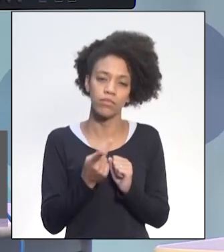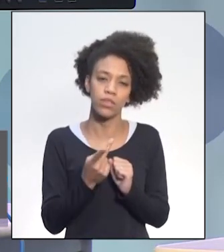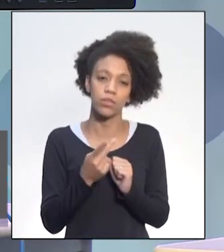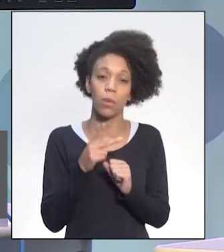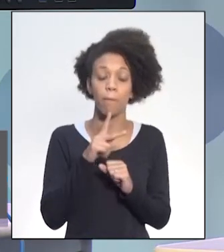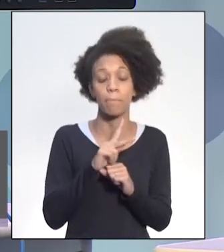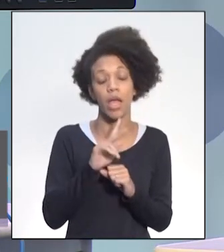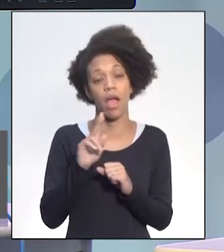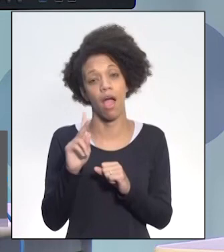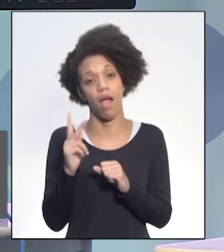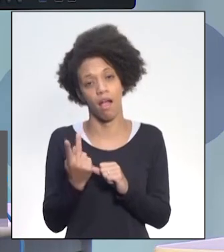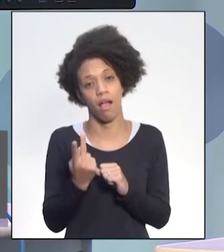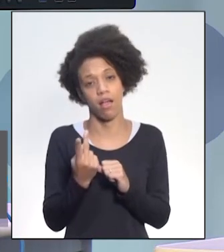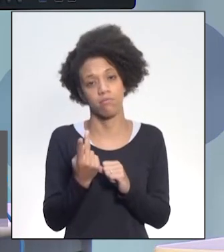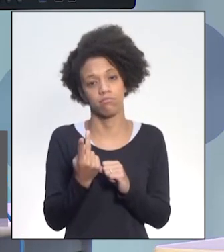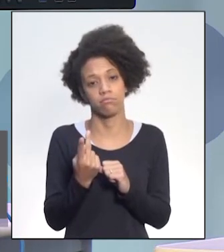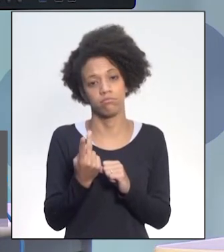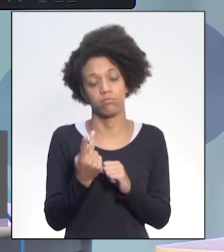pH